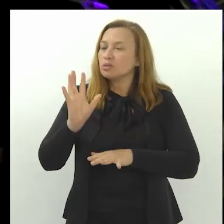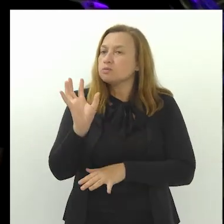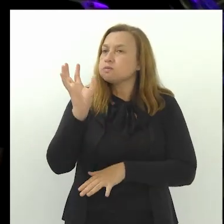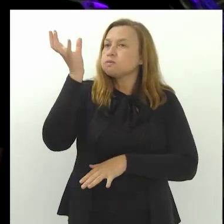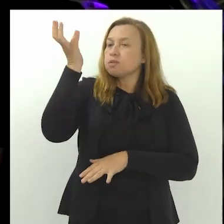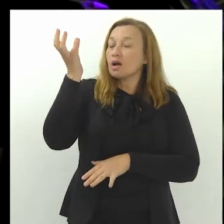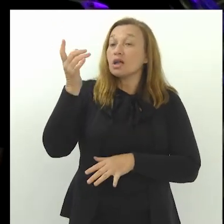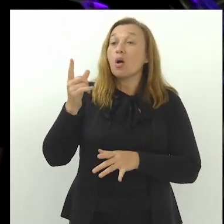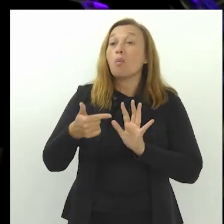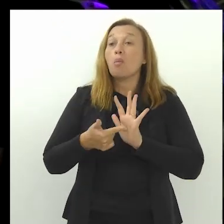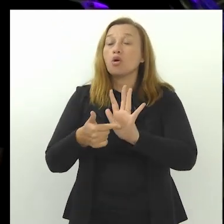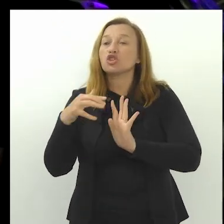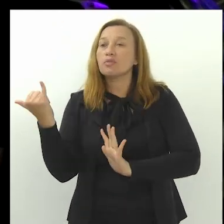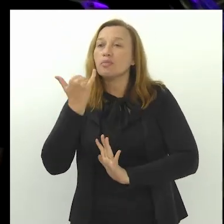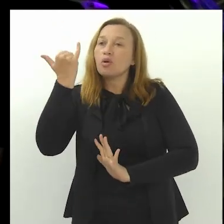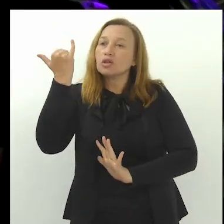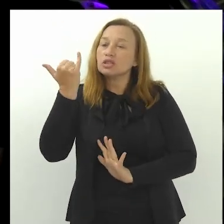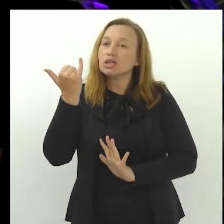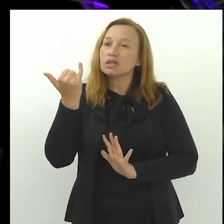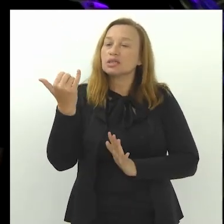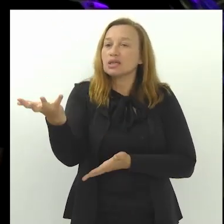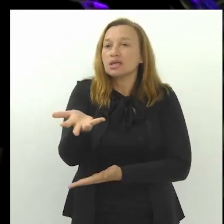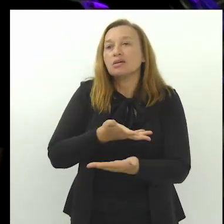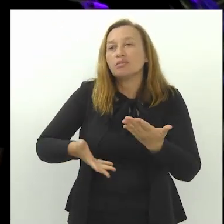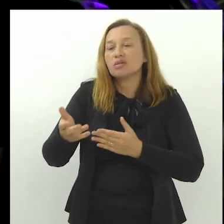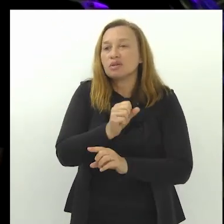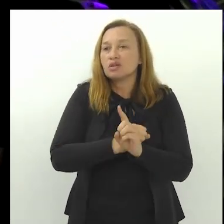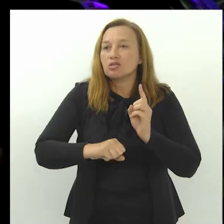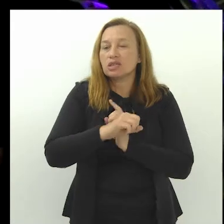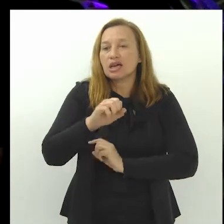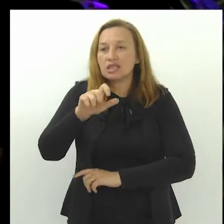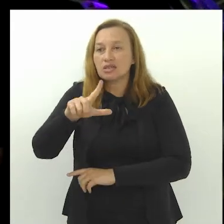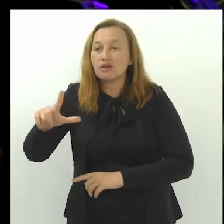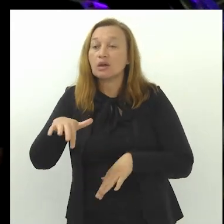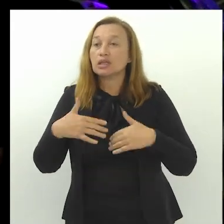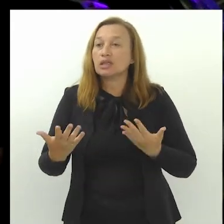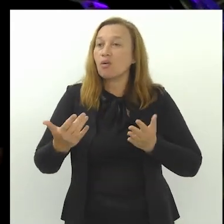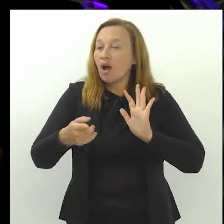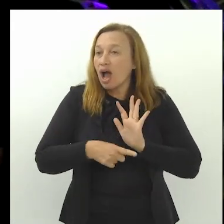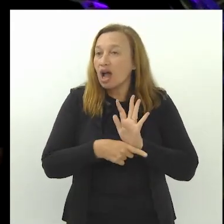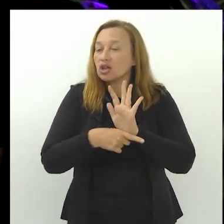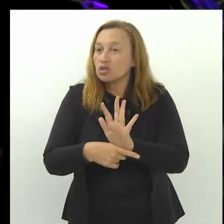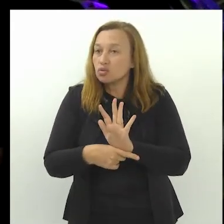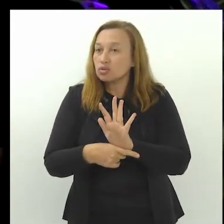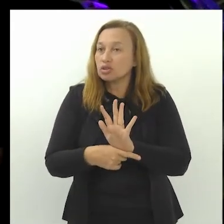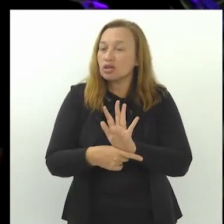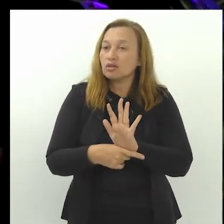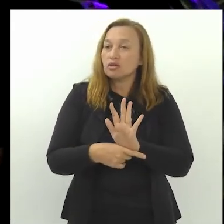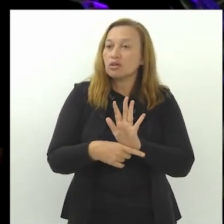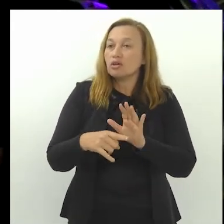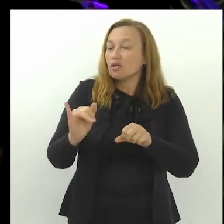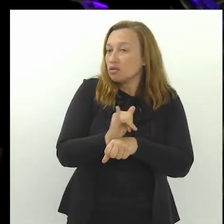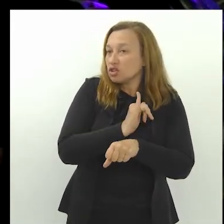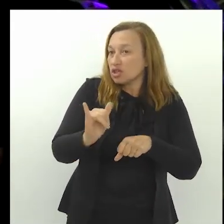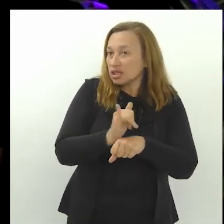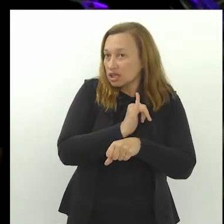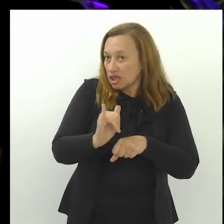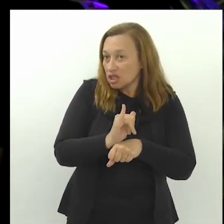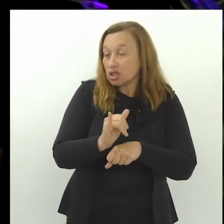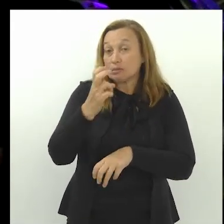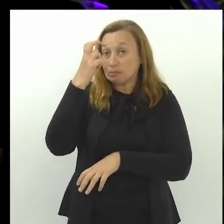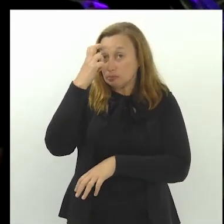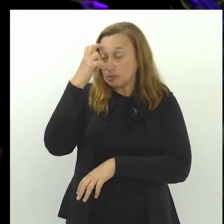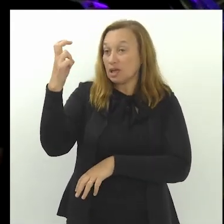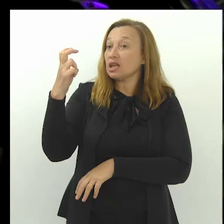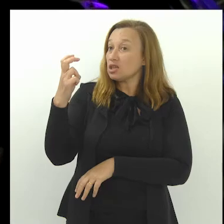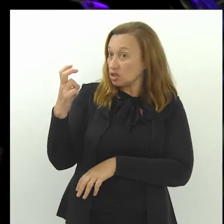no movimento climático mostra bastante a importância de se contar com a participação da sociedade civil, né? Então, as contribuições nacionalmente determinadas foram um mecanismo